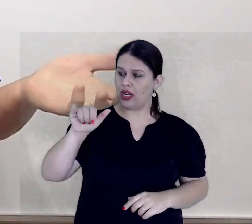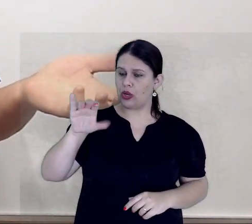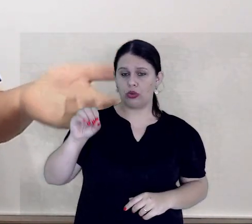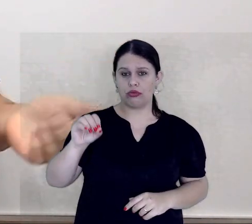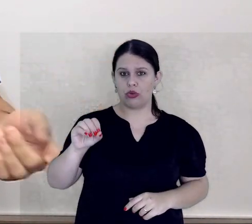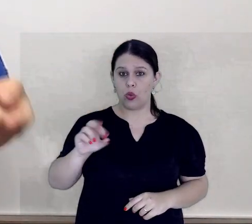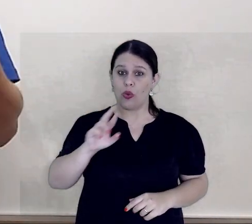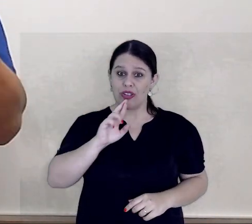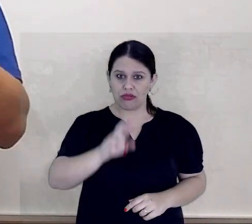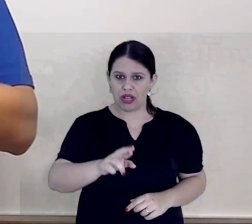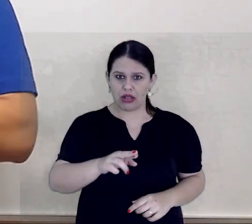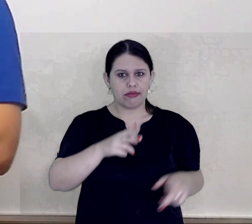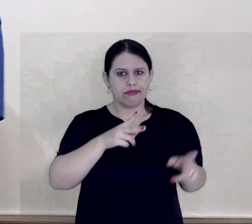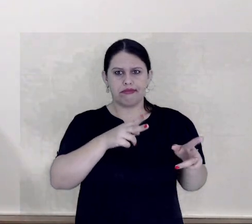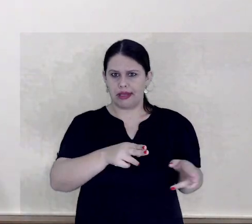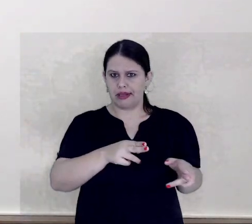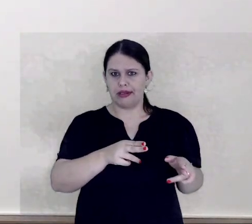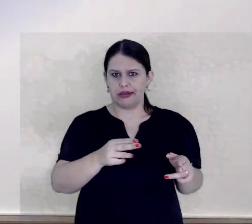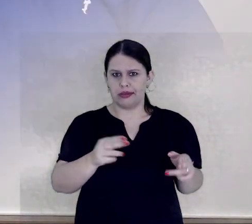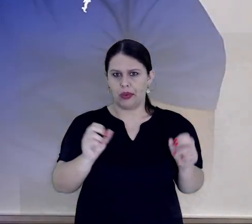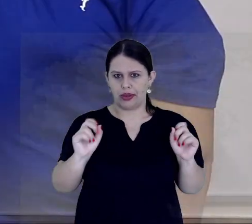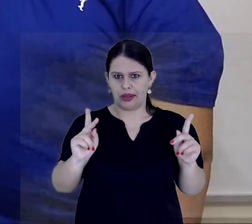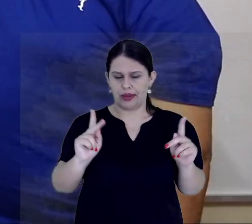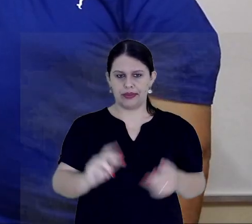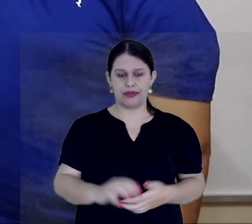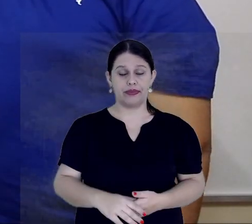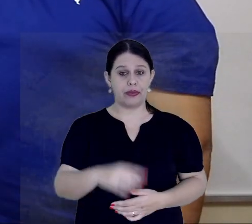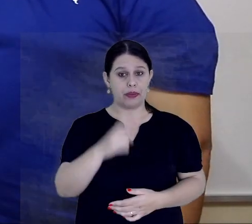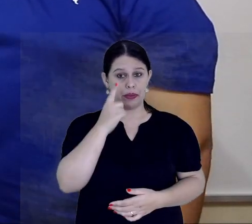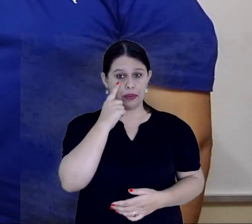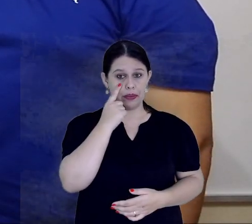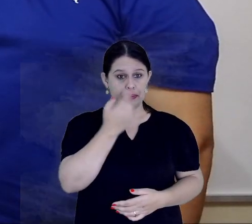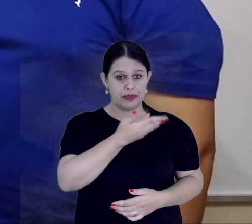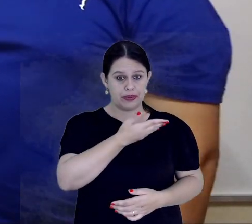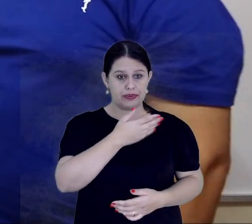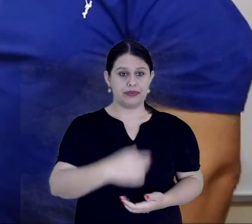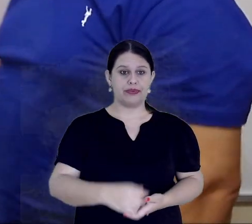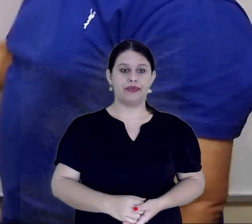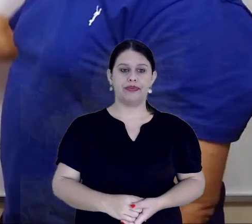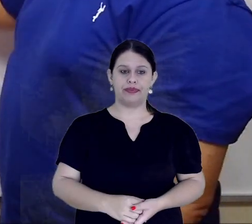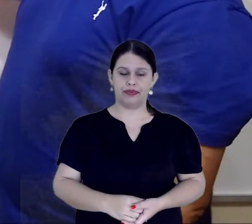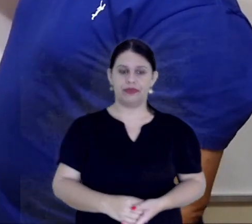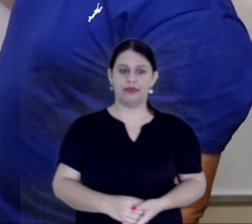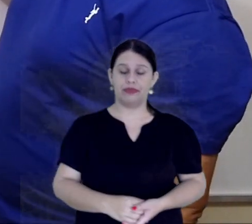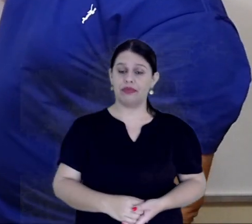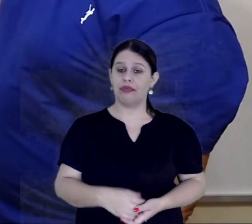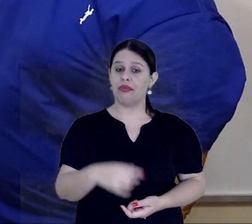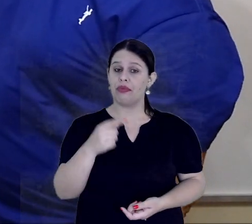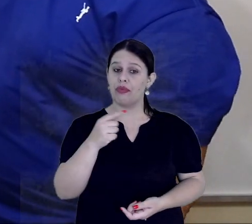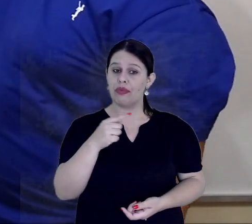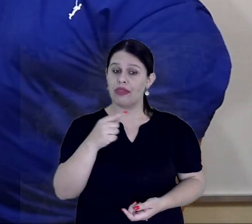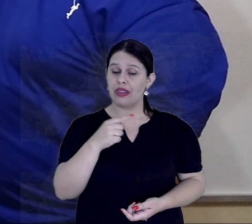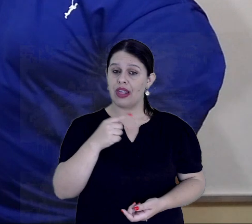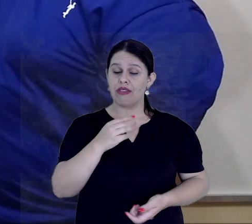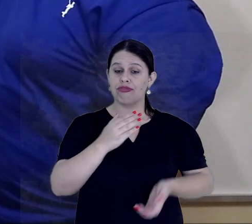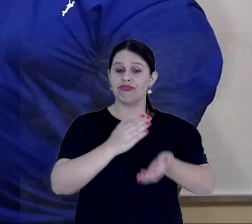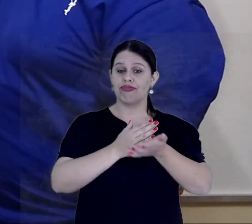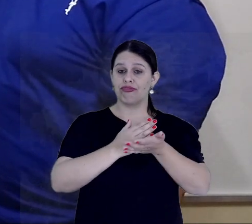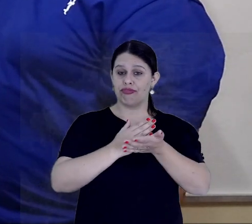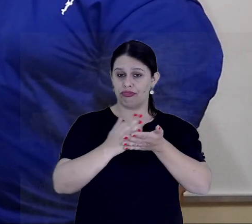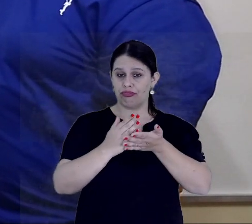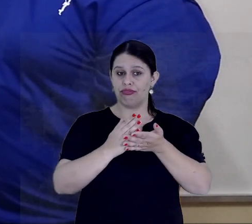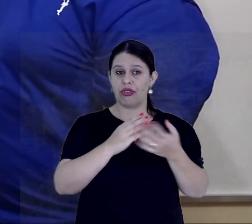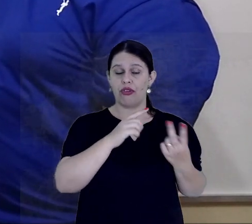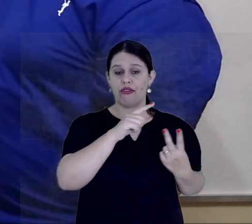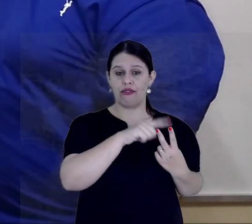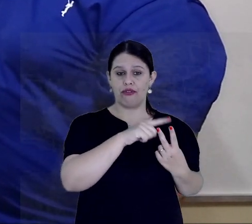ser o mesmo, não tem? Bora ver? Como era esperado, né, pessoal? Só que aqui, a